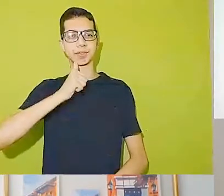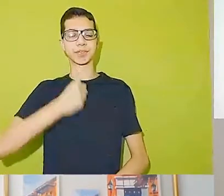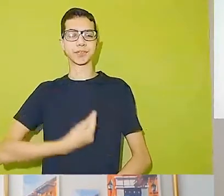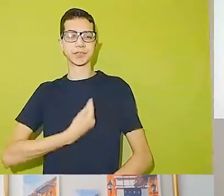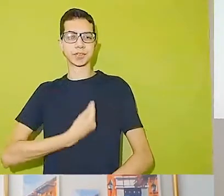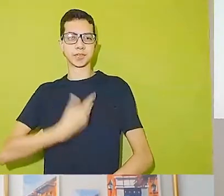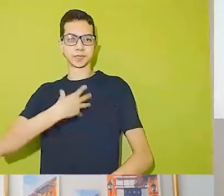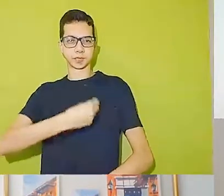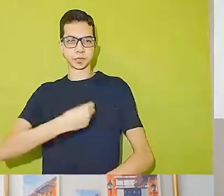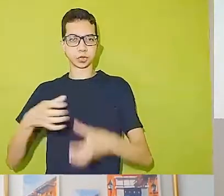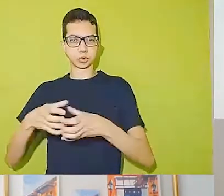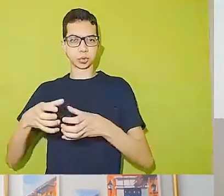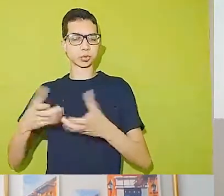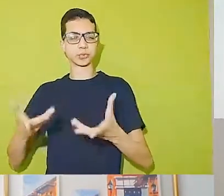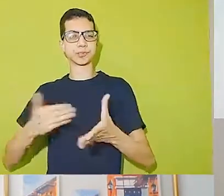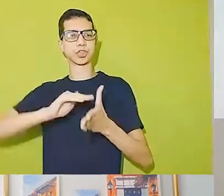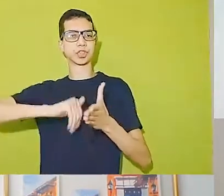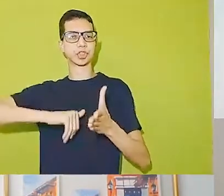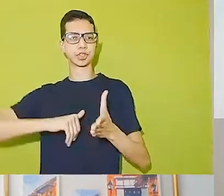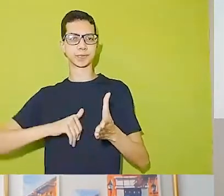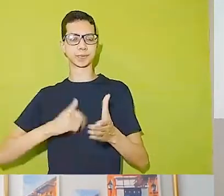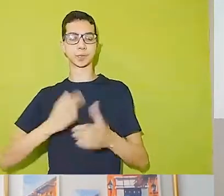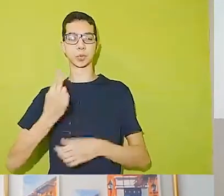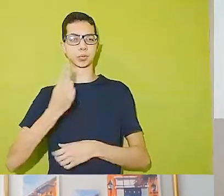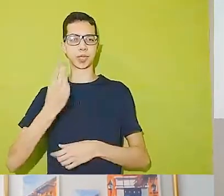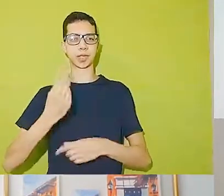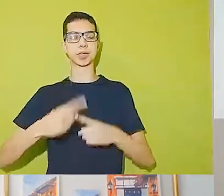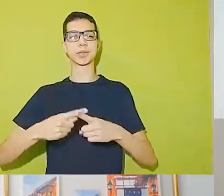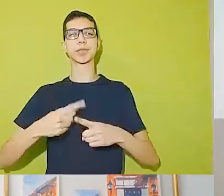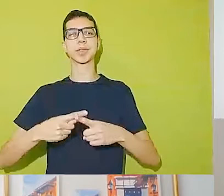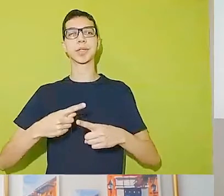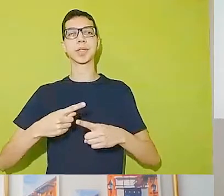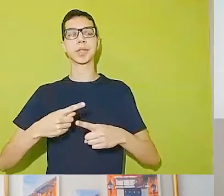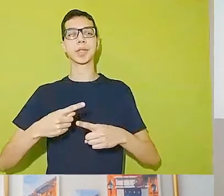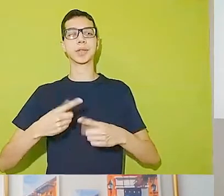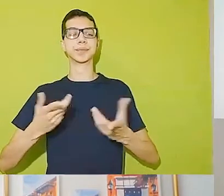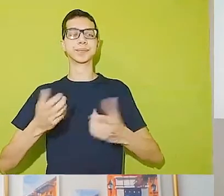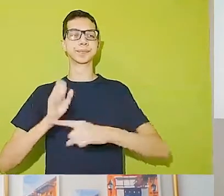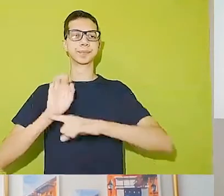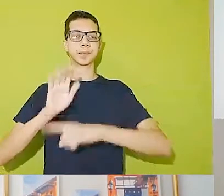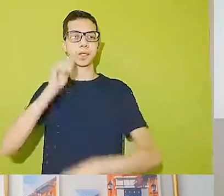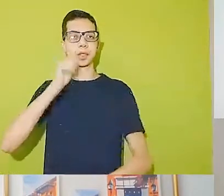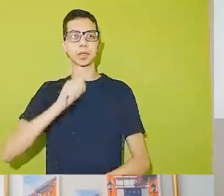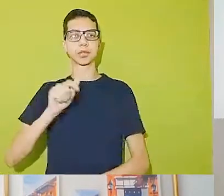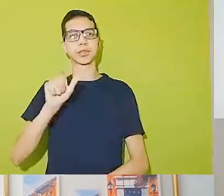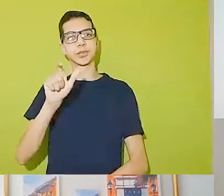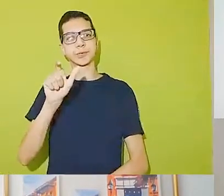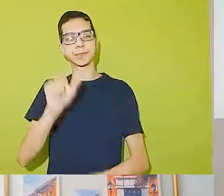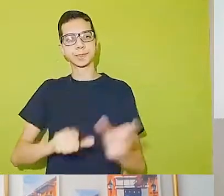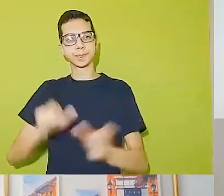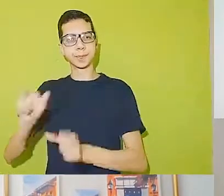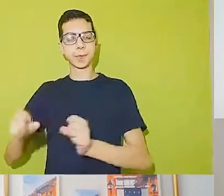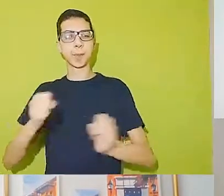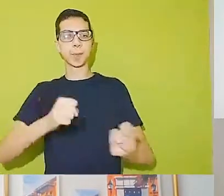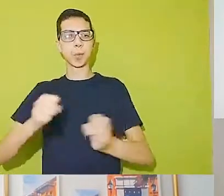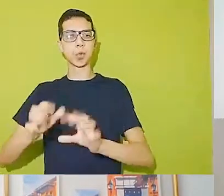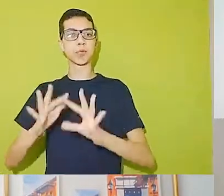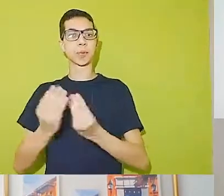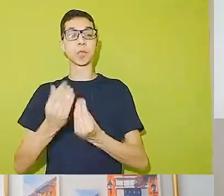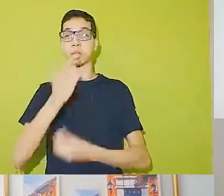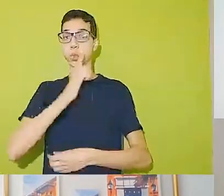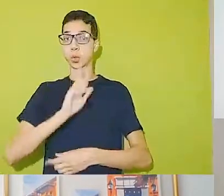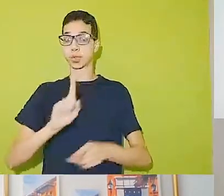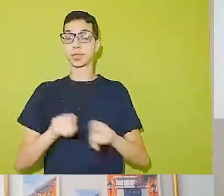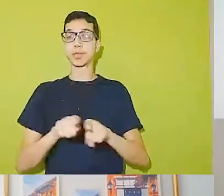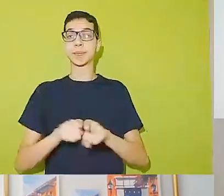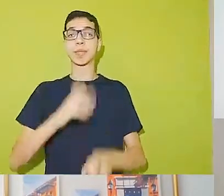na maternidade e impedidas de exercer o seu poder familiar, e essas crianças impedidas de ter o